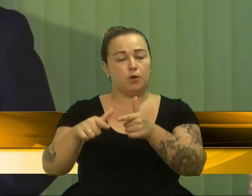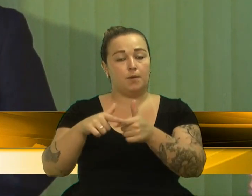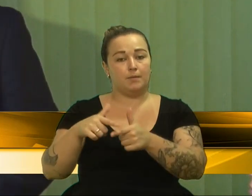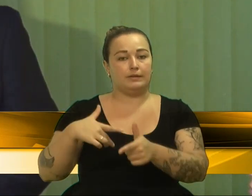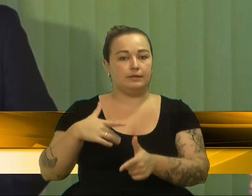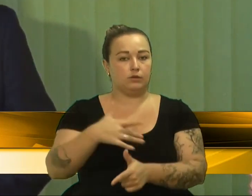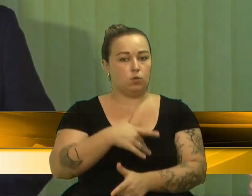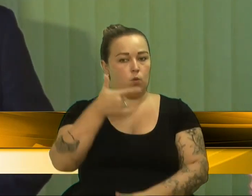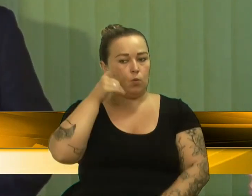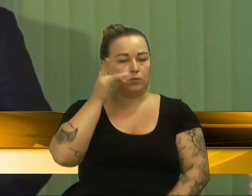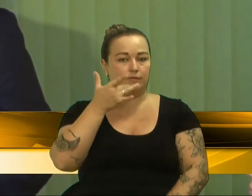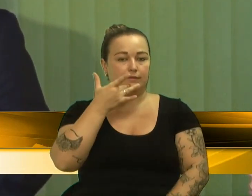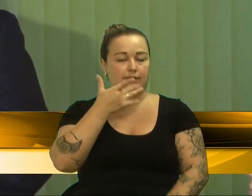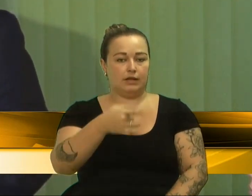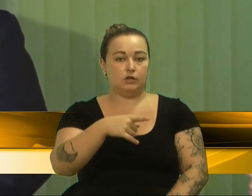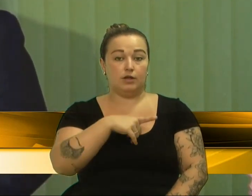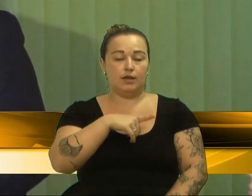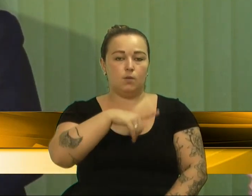acabei cancelando.